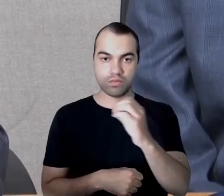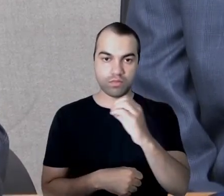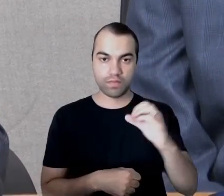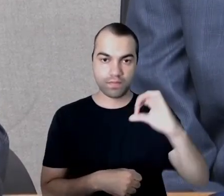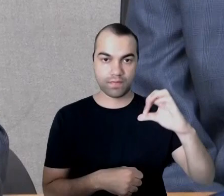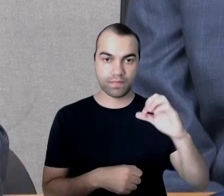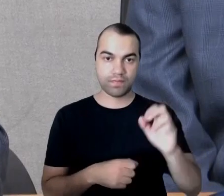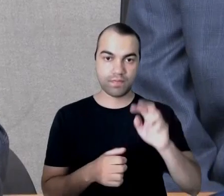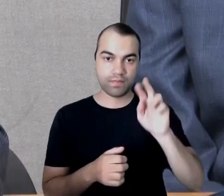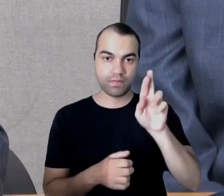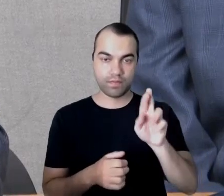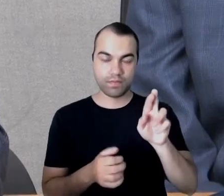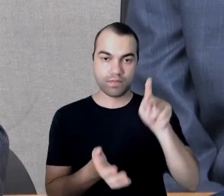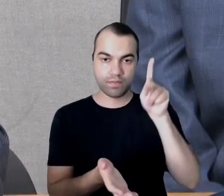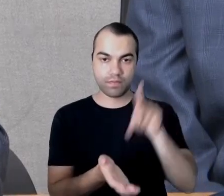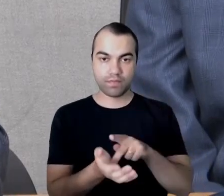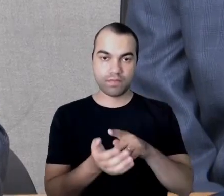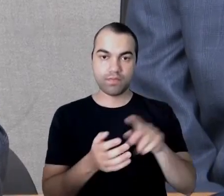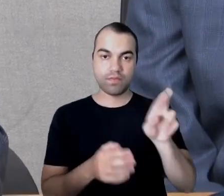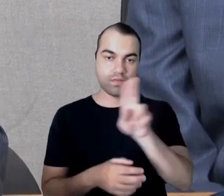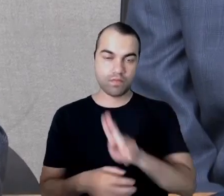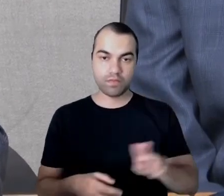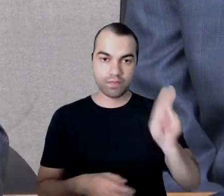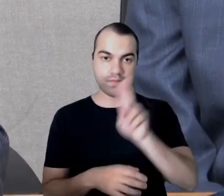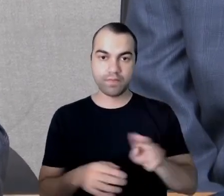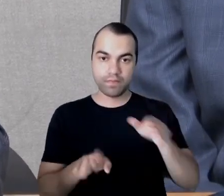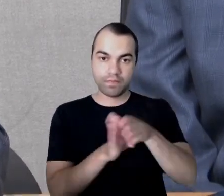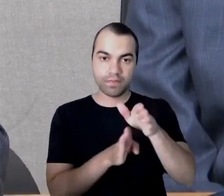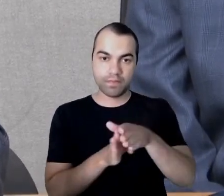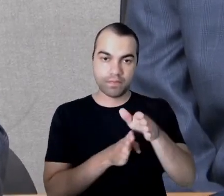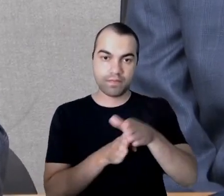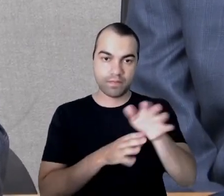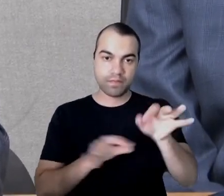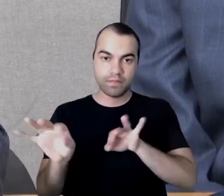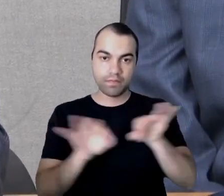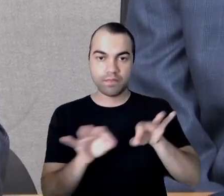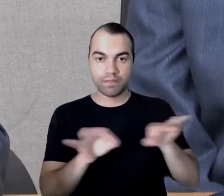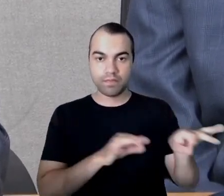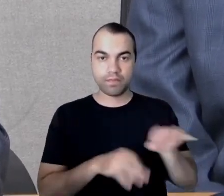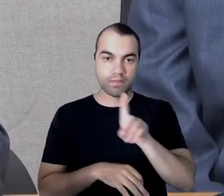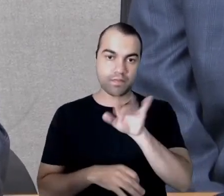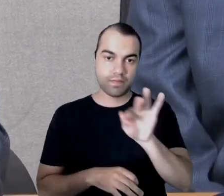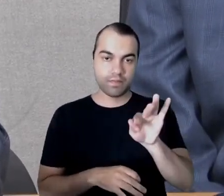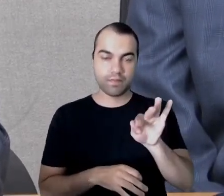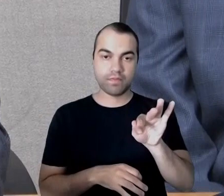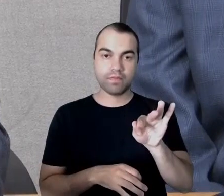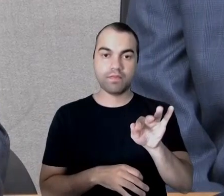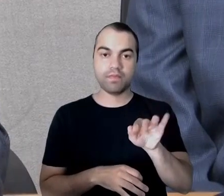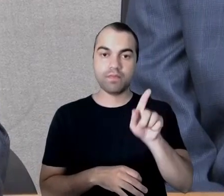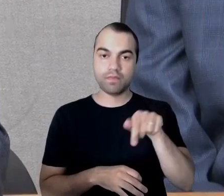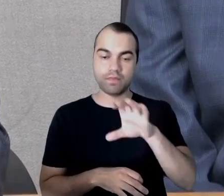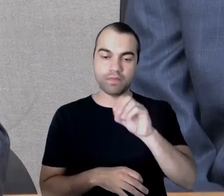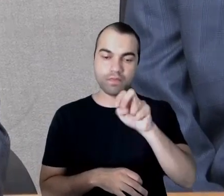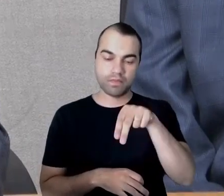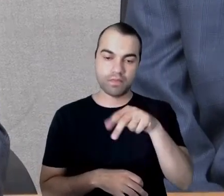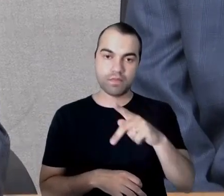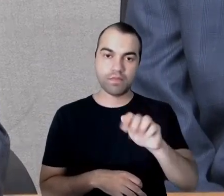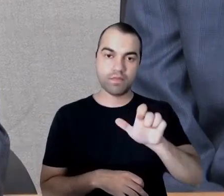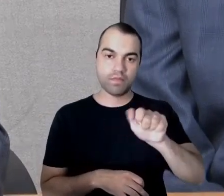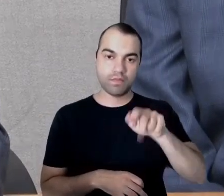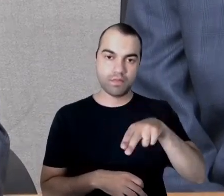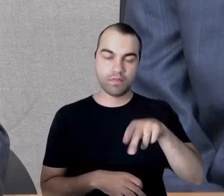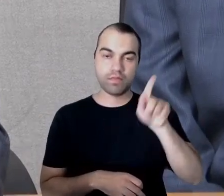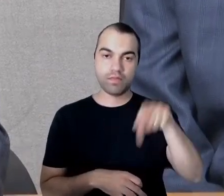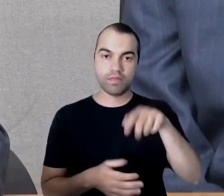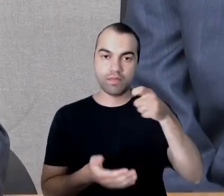de bem público entre as hipóteses em que a manifestação do Conselho de planejamento territorial e urbano do Distrito Federal é obrigatória motivo pelo qual a